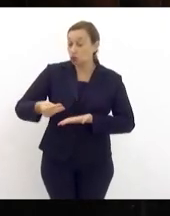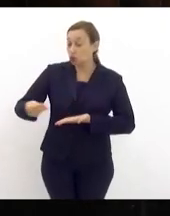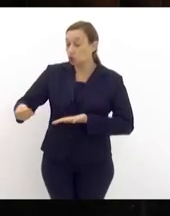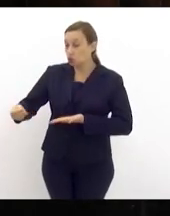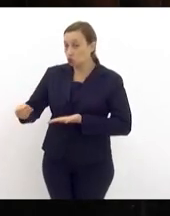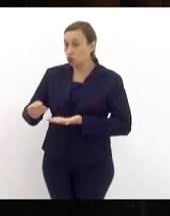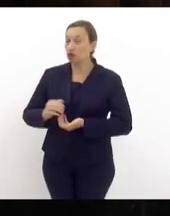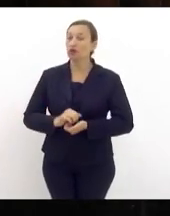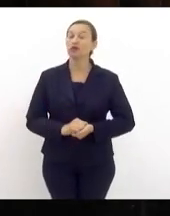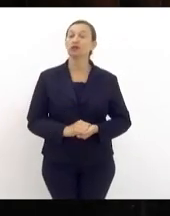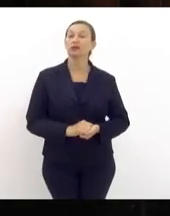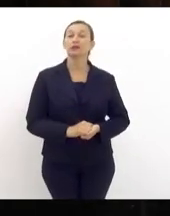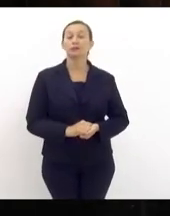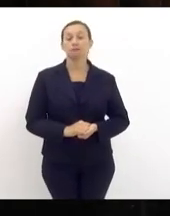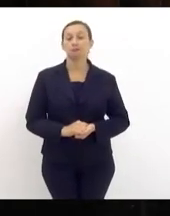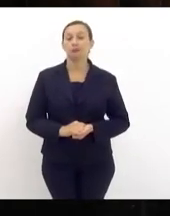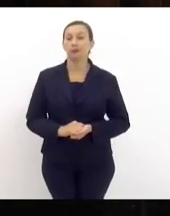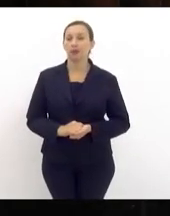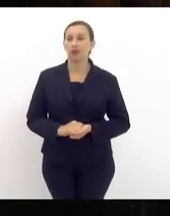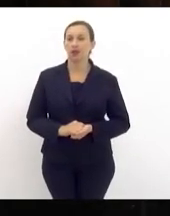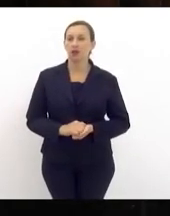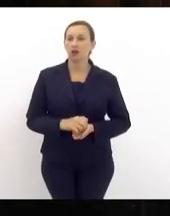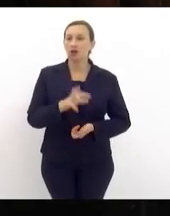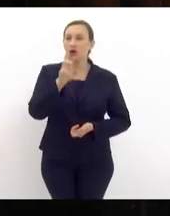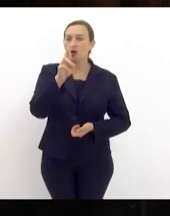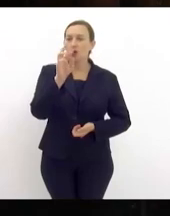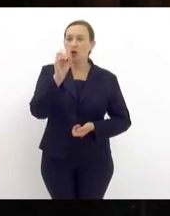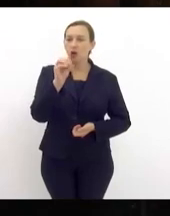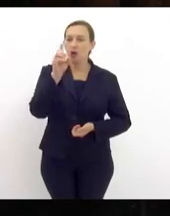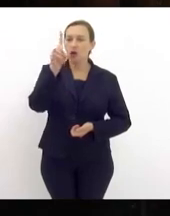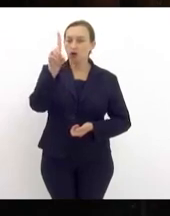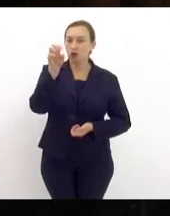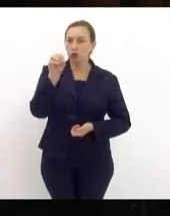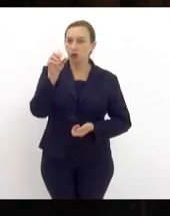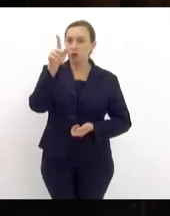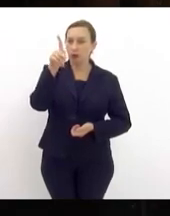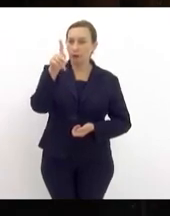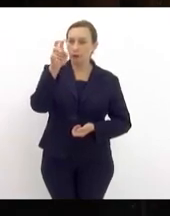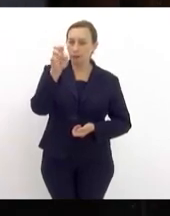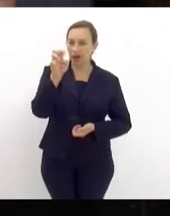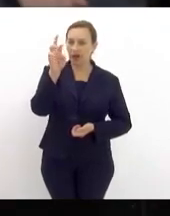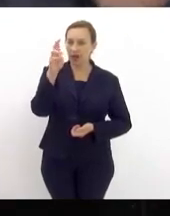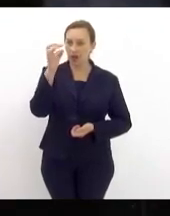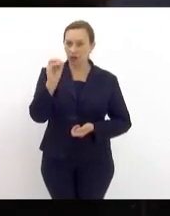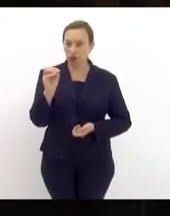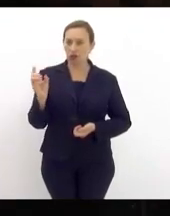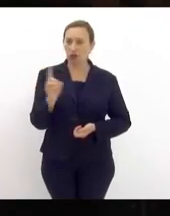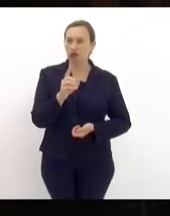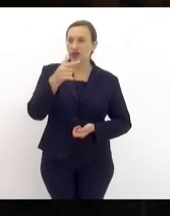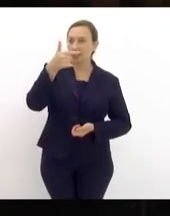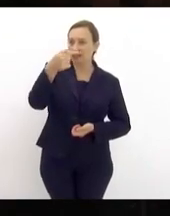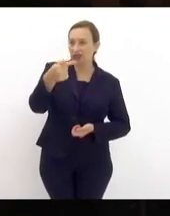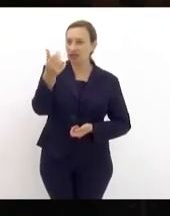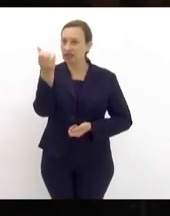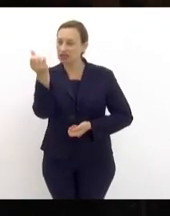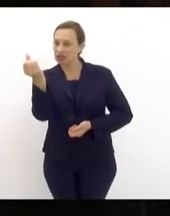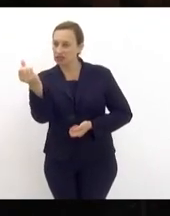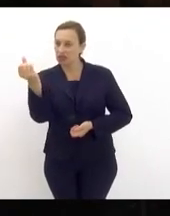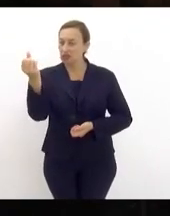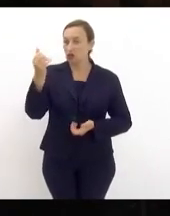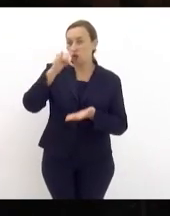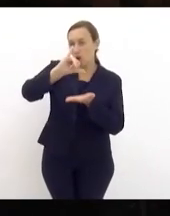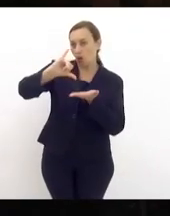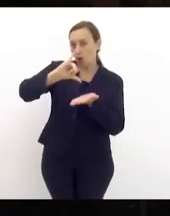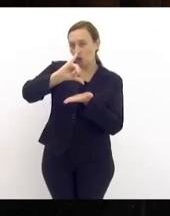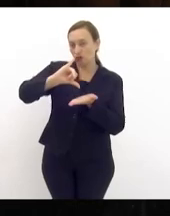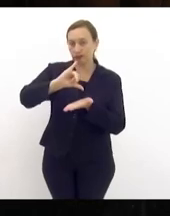duas distribuidoras, a Rodopetro e a 76 Oil.